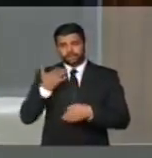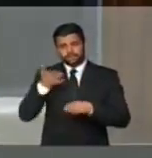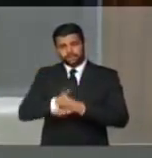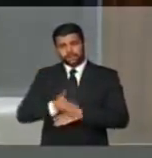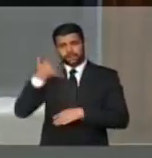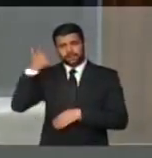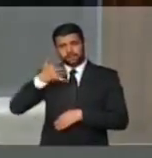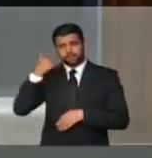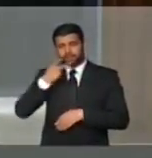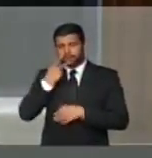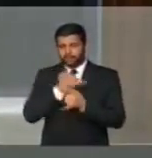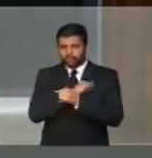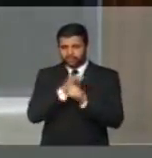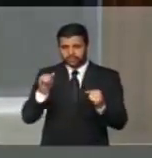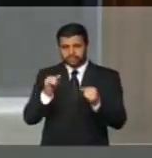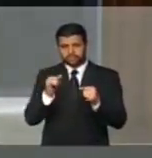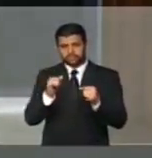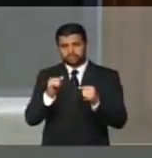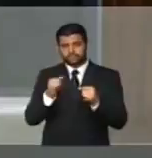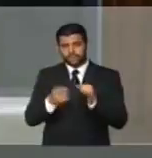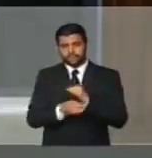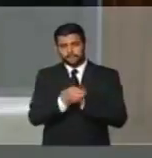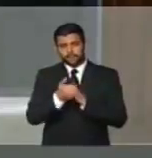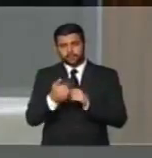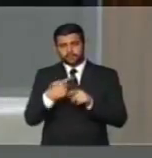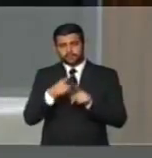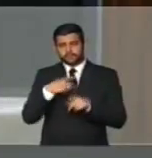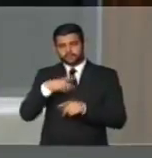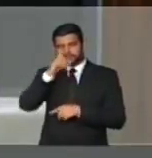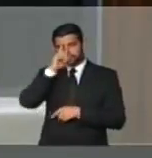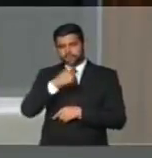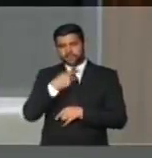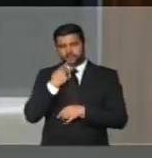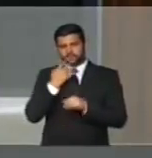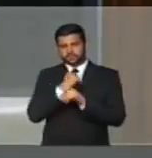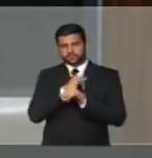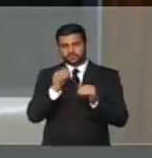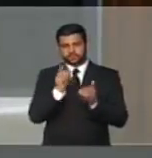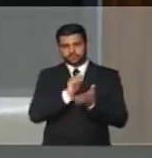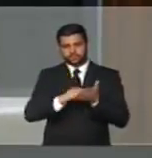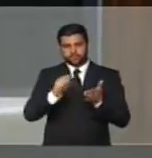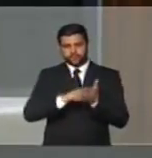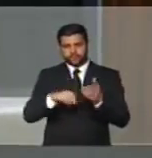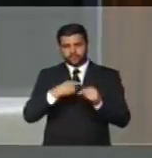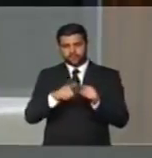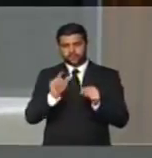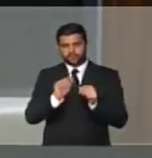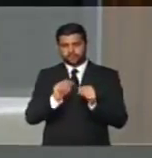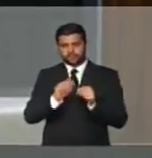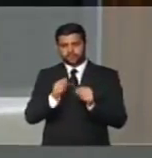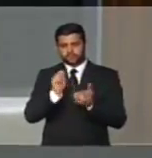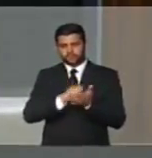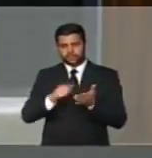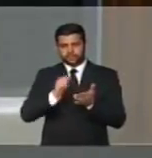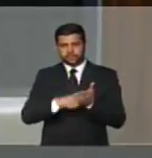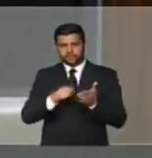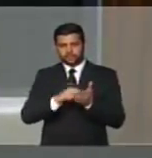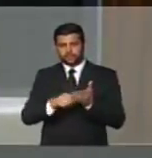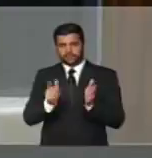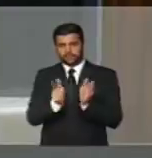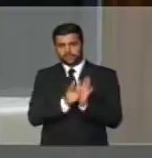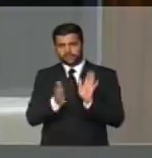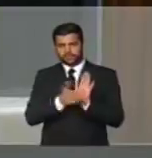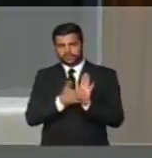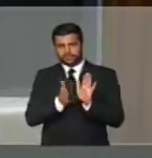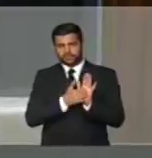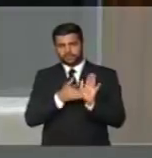aqui hoje e daqui a pouco vamos mandar o discurso no papel, mas eu já vou deixar com a taquigrafia esse livro